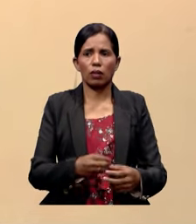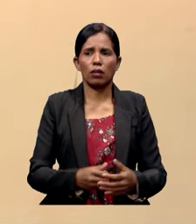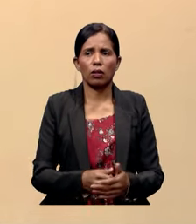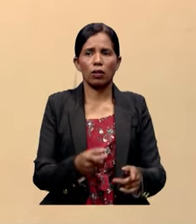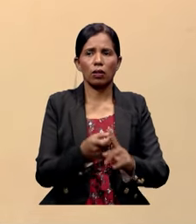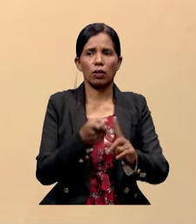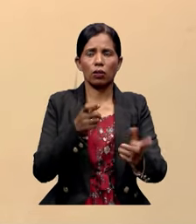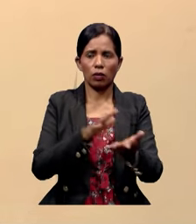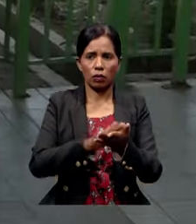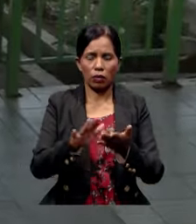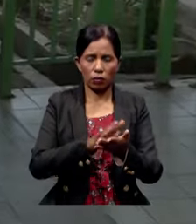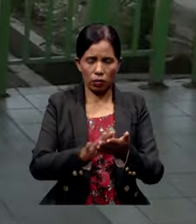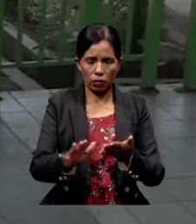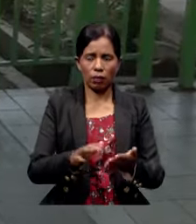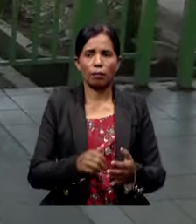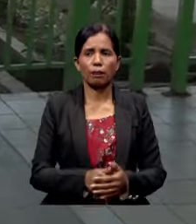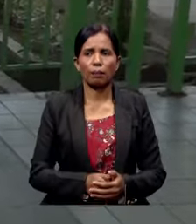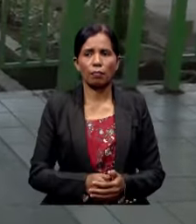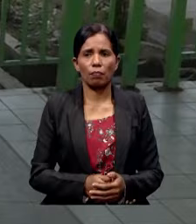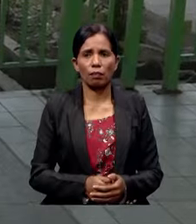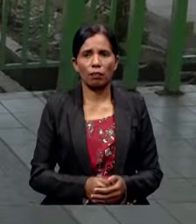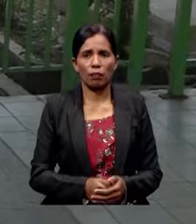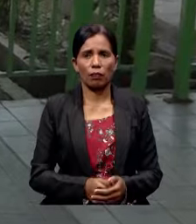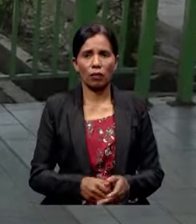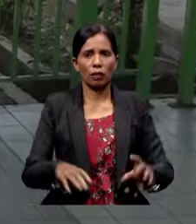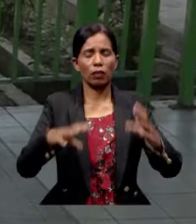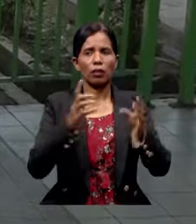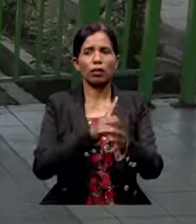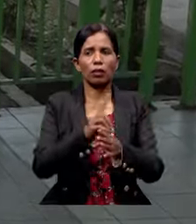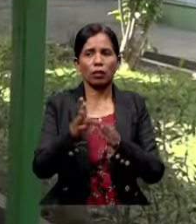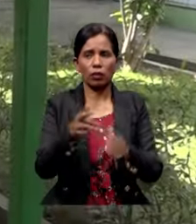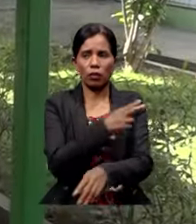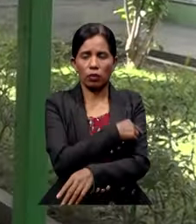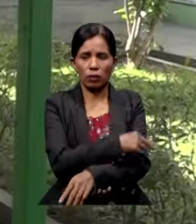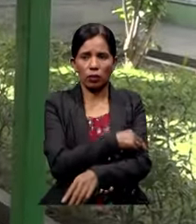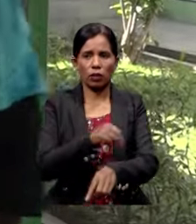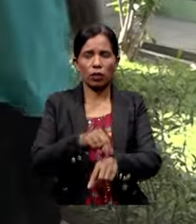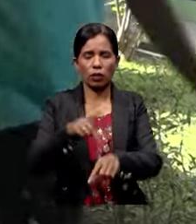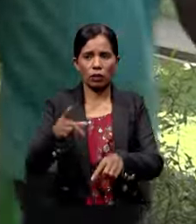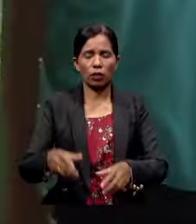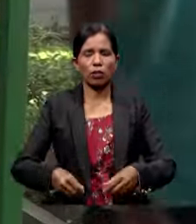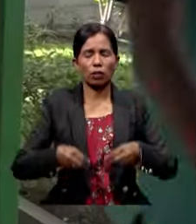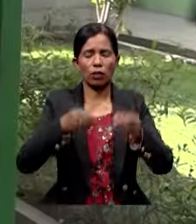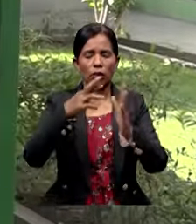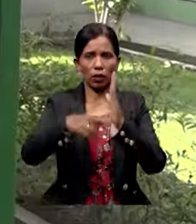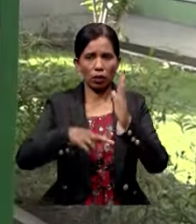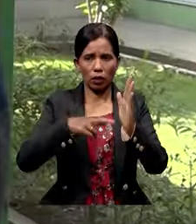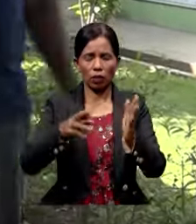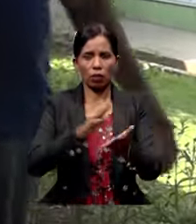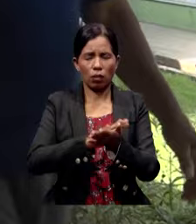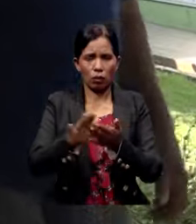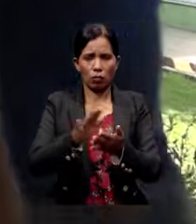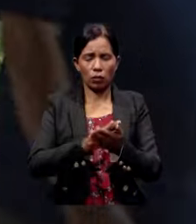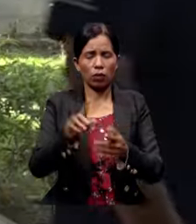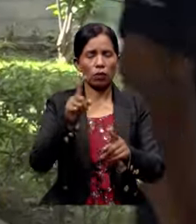russi limpeza na RASEC. Liga o assunto, né? Conselho Diretivo Hospital Nacional Hassai Una Circular, o de halo limpeza